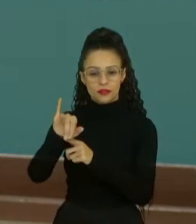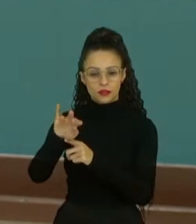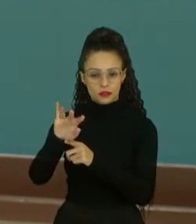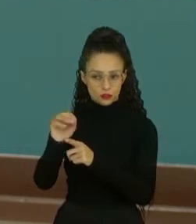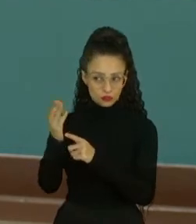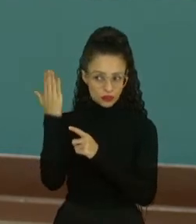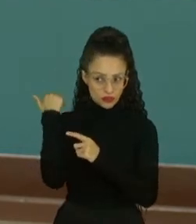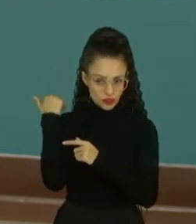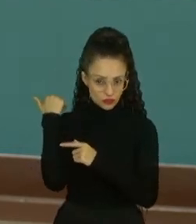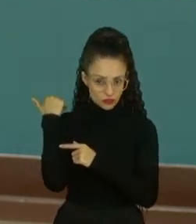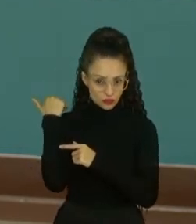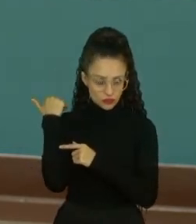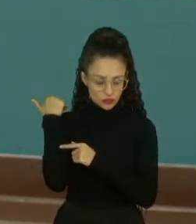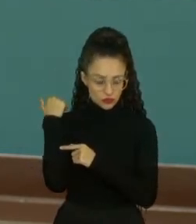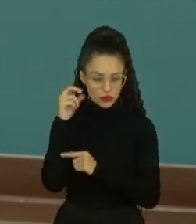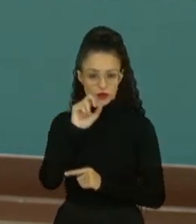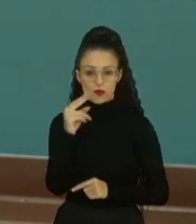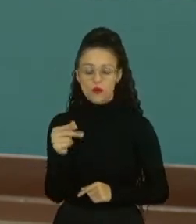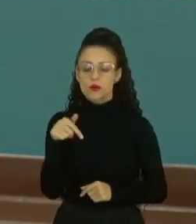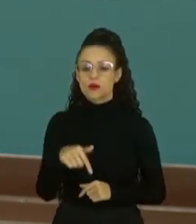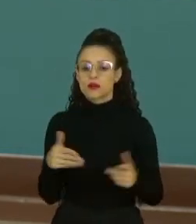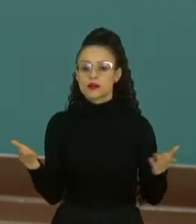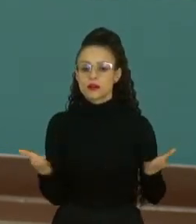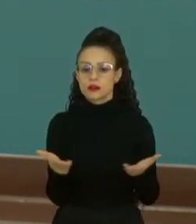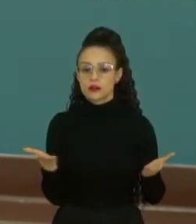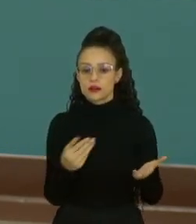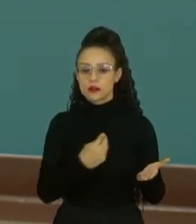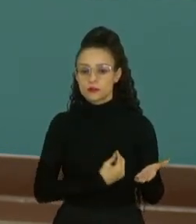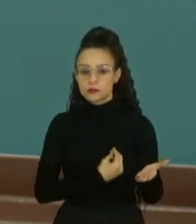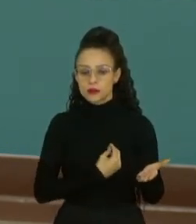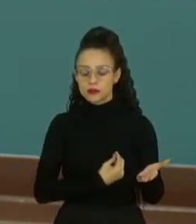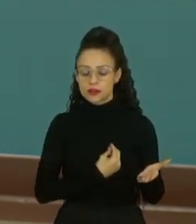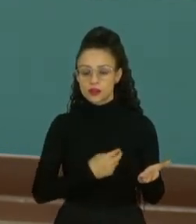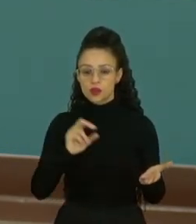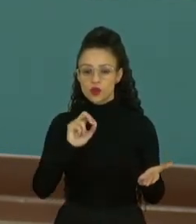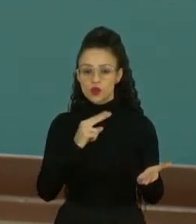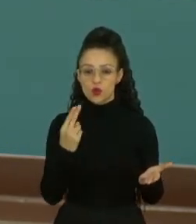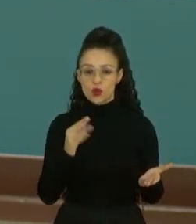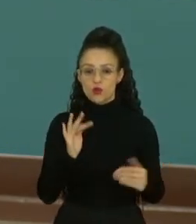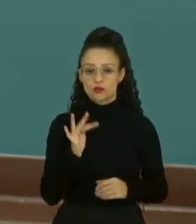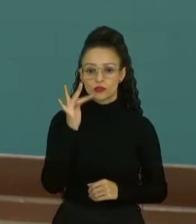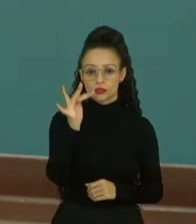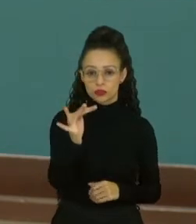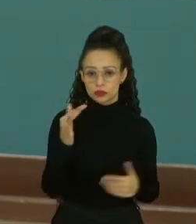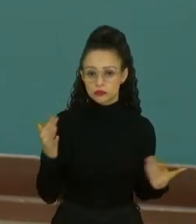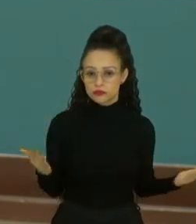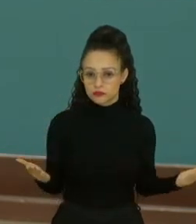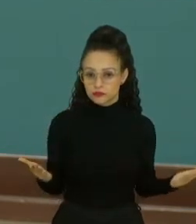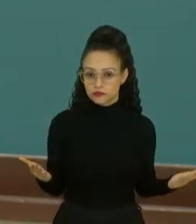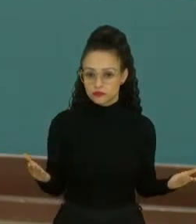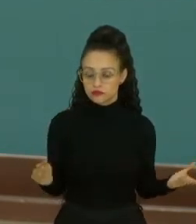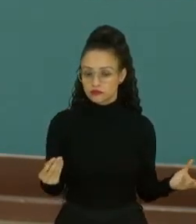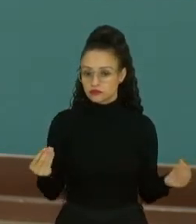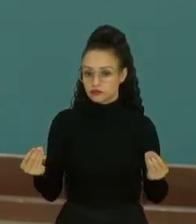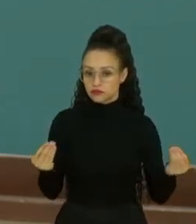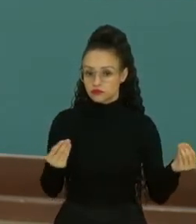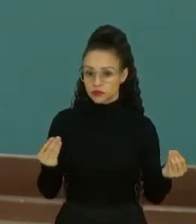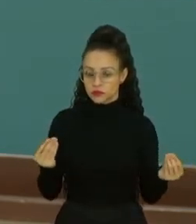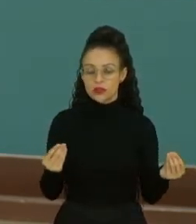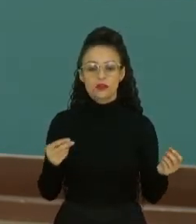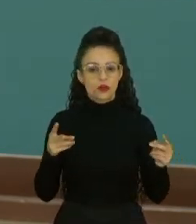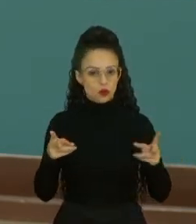certo? Eles estão no presente ou eles estão na forma do futuro, certo? Então nós temos